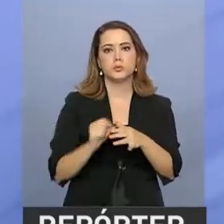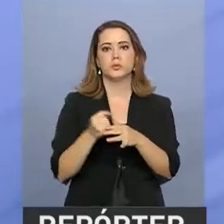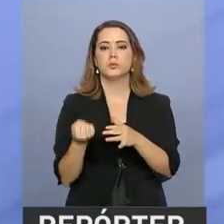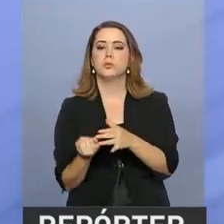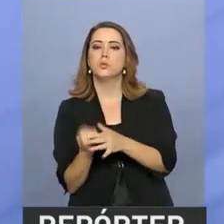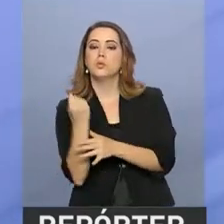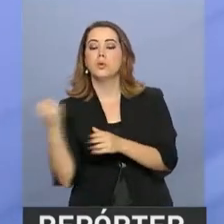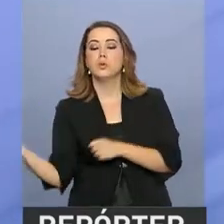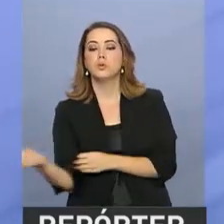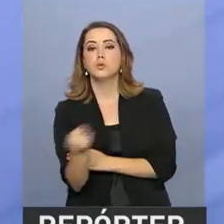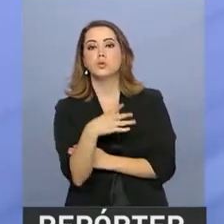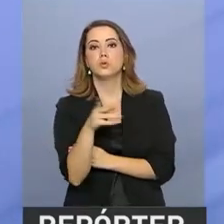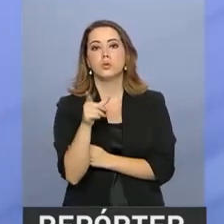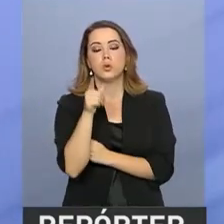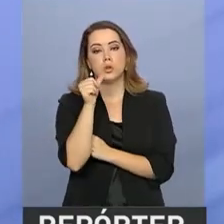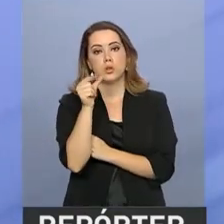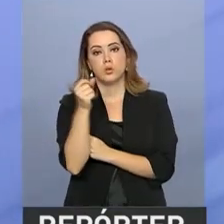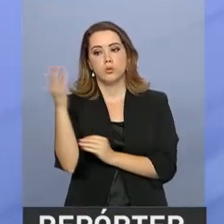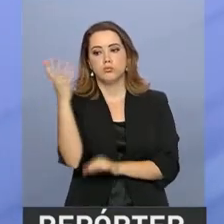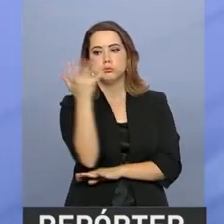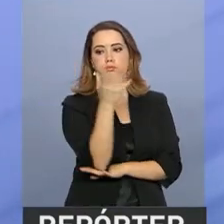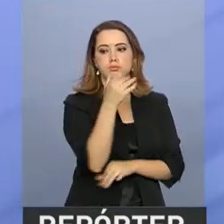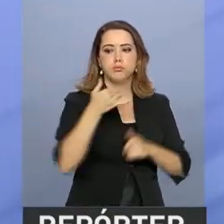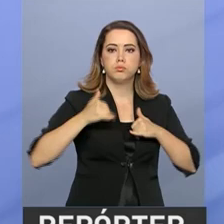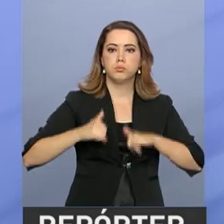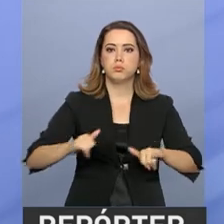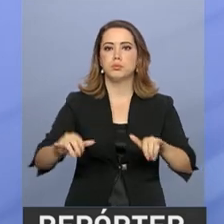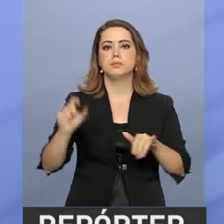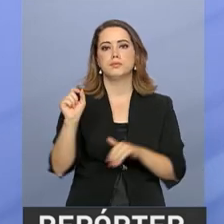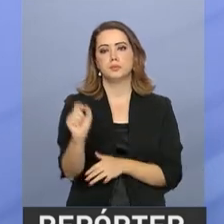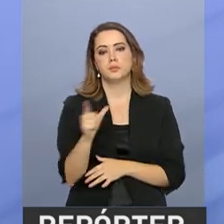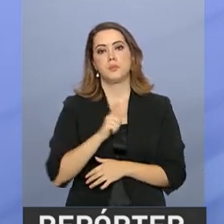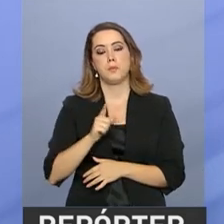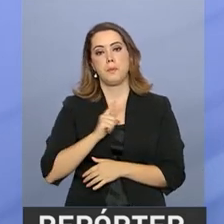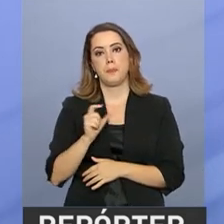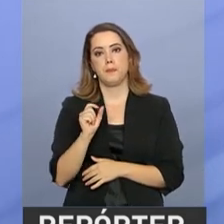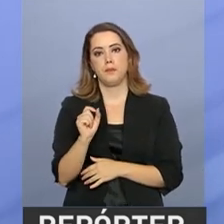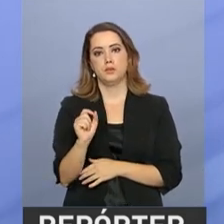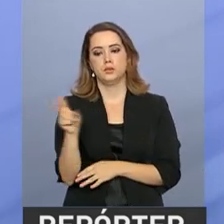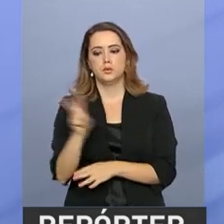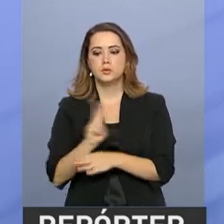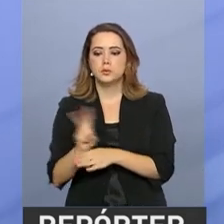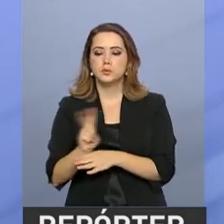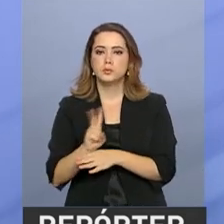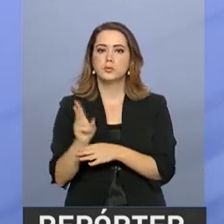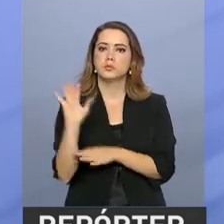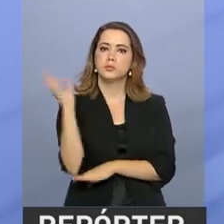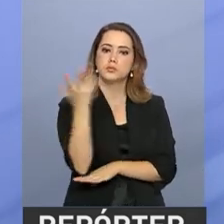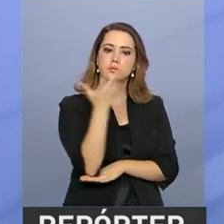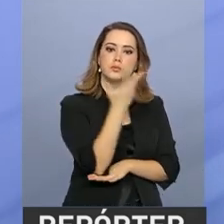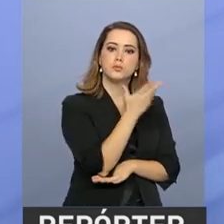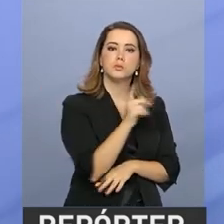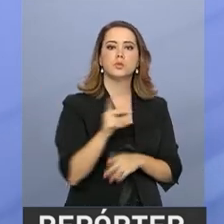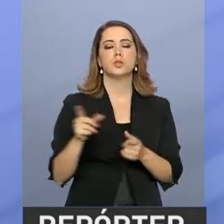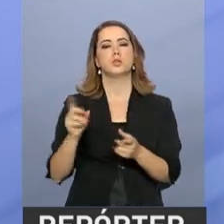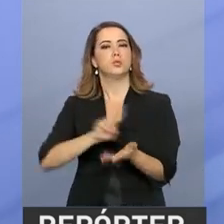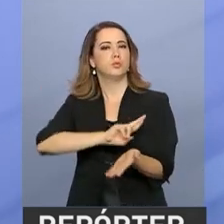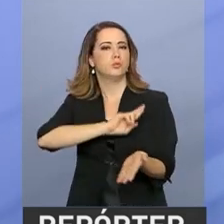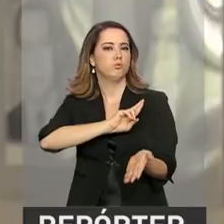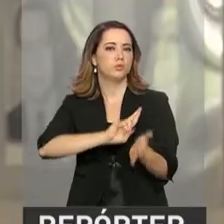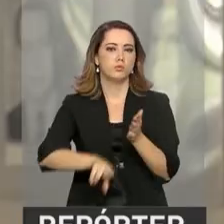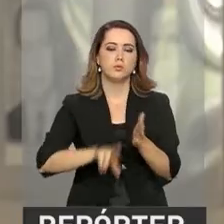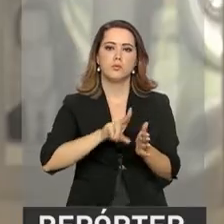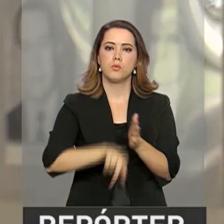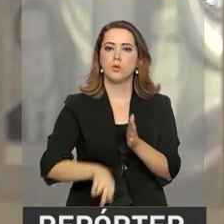irrigação, apoio à produção sustentável, fiscalização ambiental integrada, unidade de